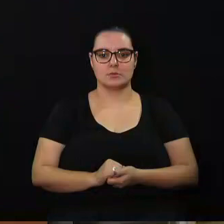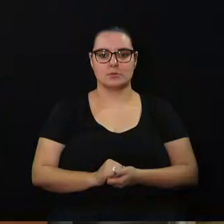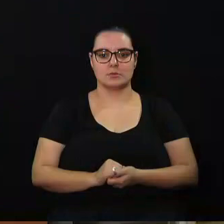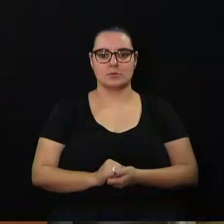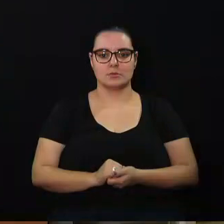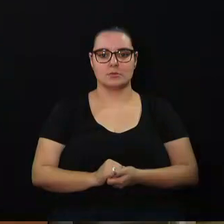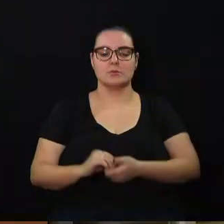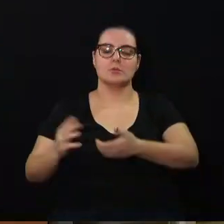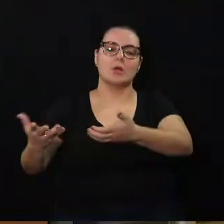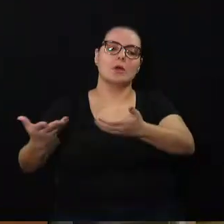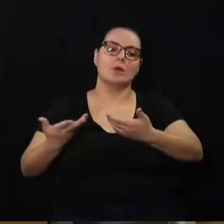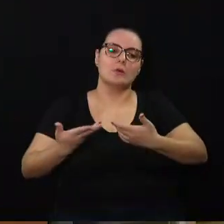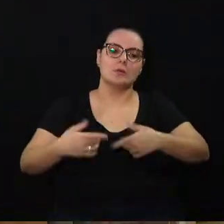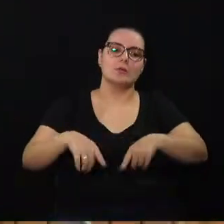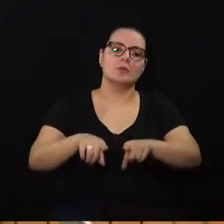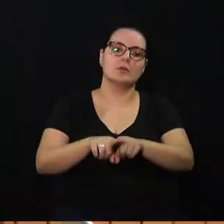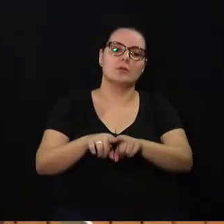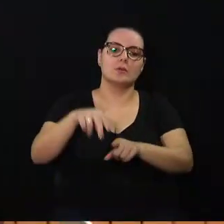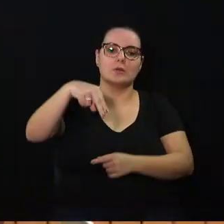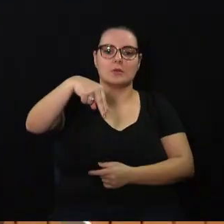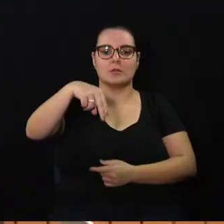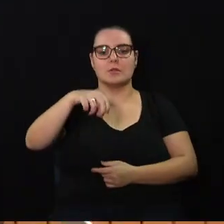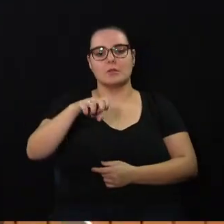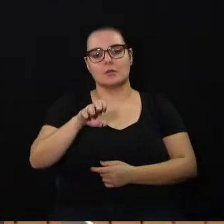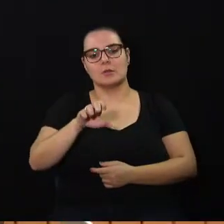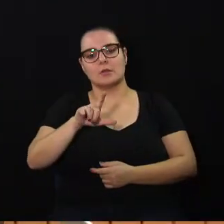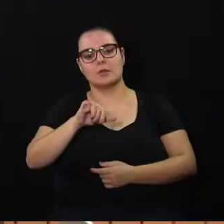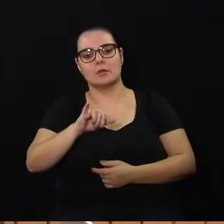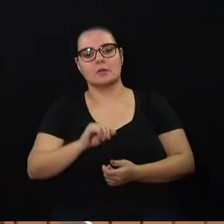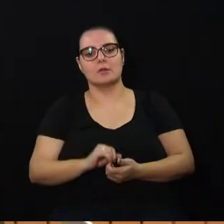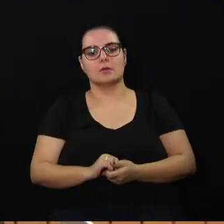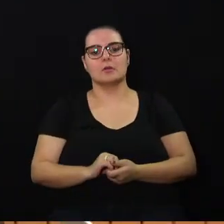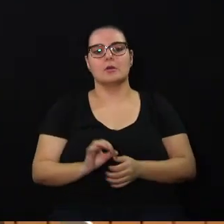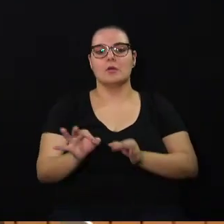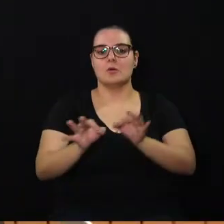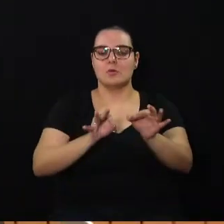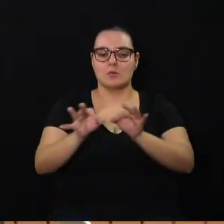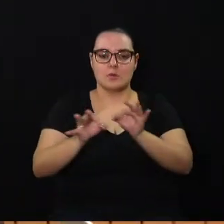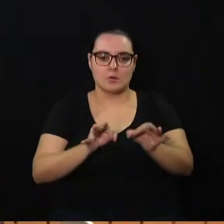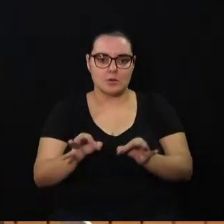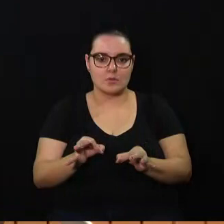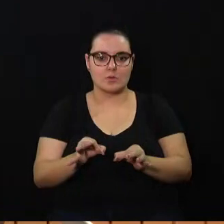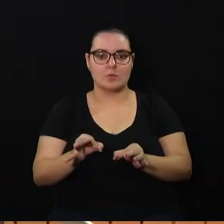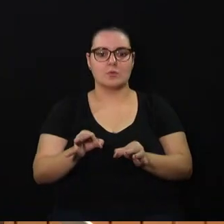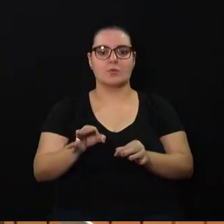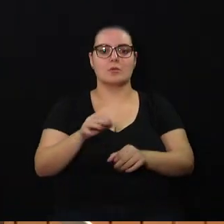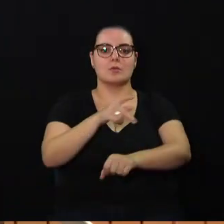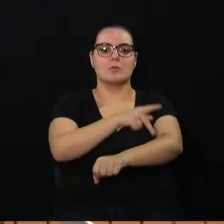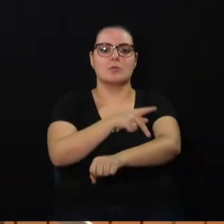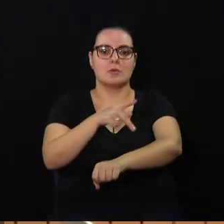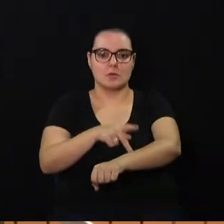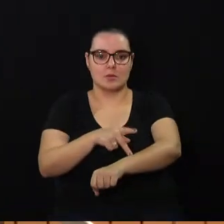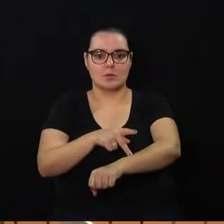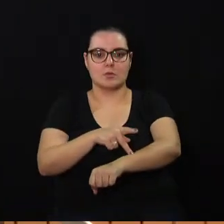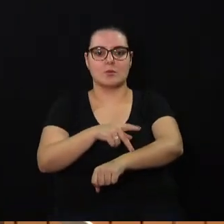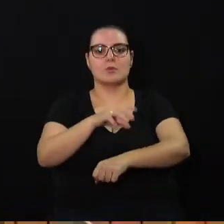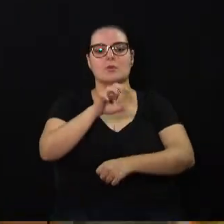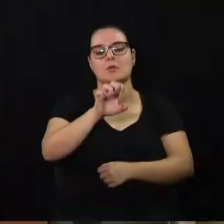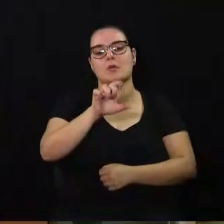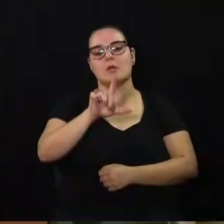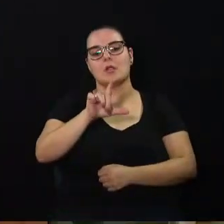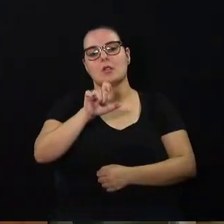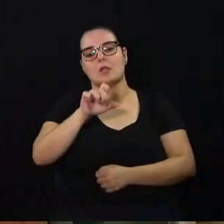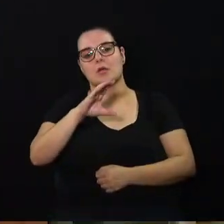convidamos ainda nelly monteiro coordenadora pedagógica da escola do legislativo de campinas a ele capim